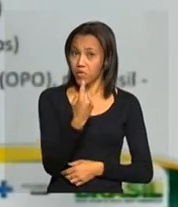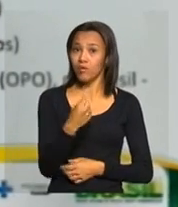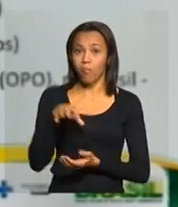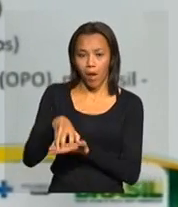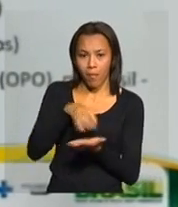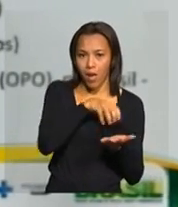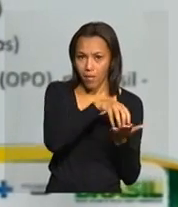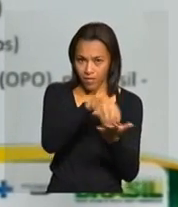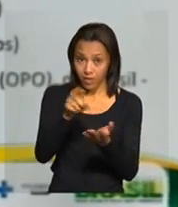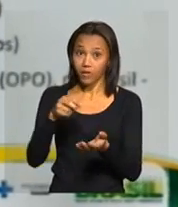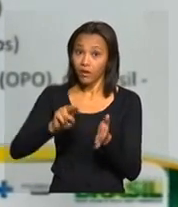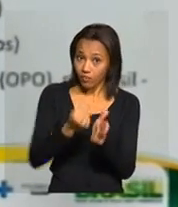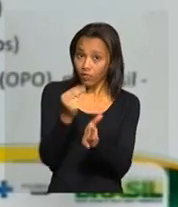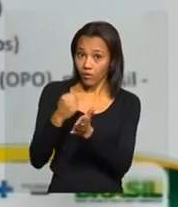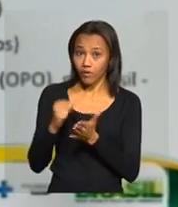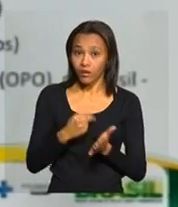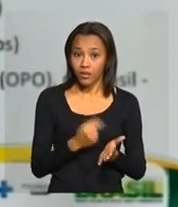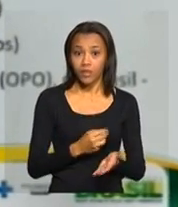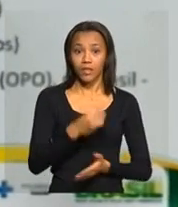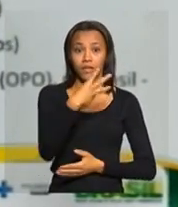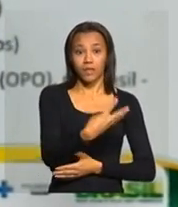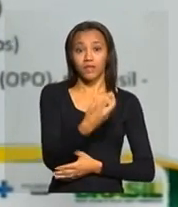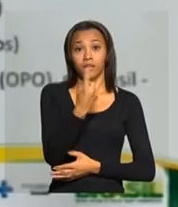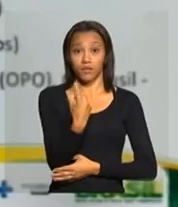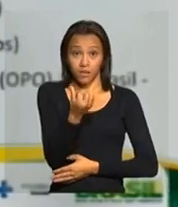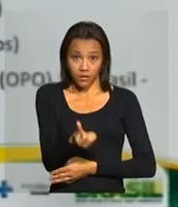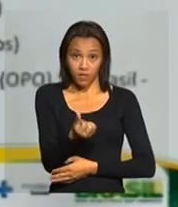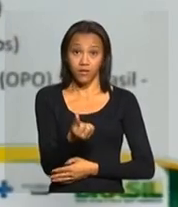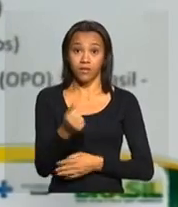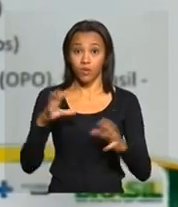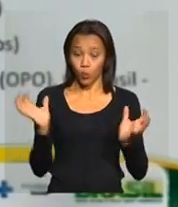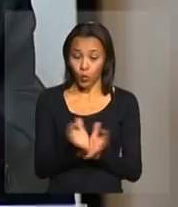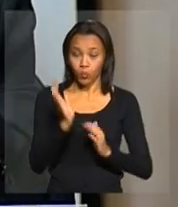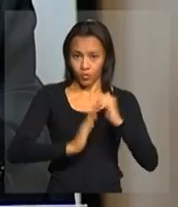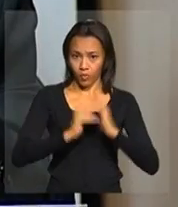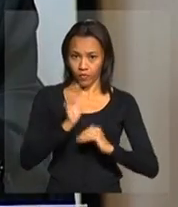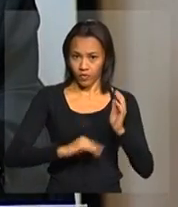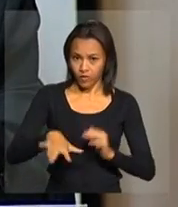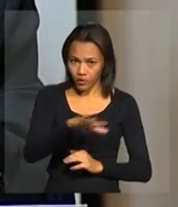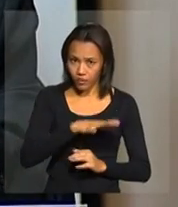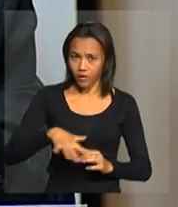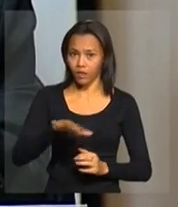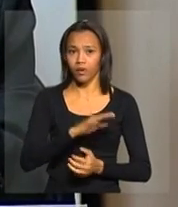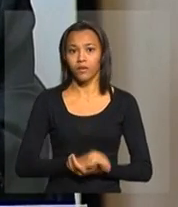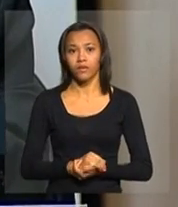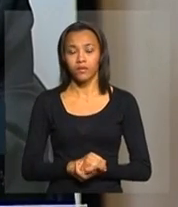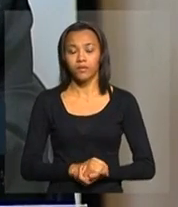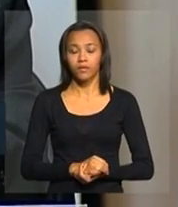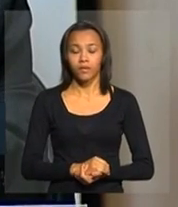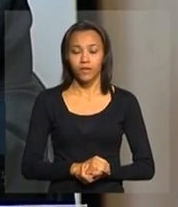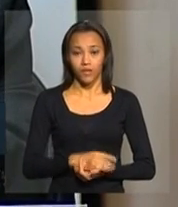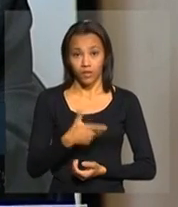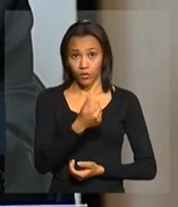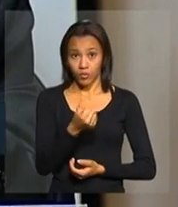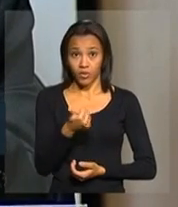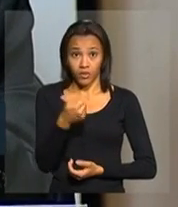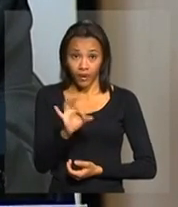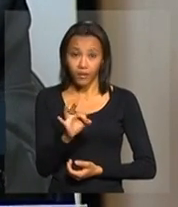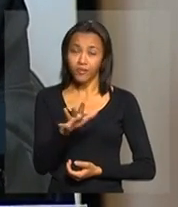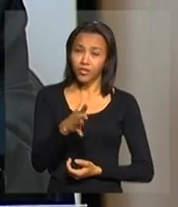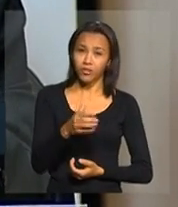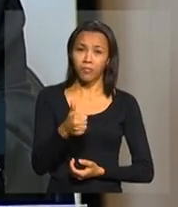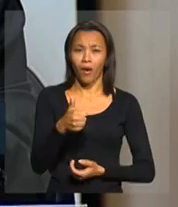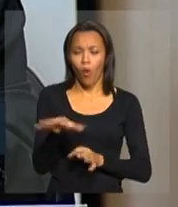transplante de córnea, 316 equipes e 62 organizações de procura de órgãos, né? Em 2010, nós tínhamos